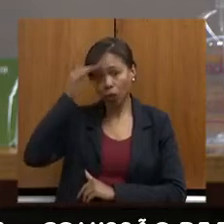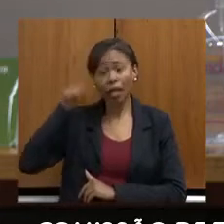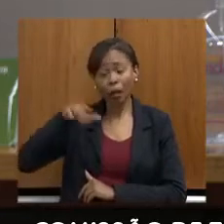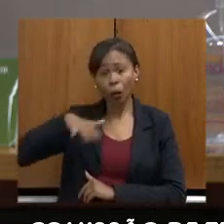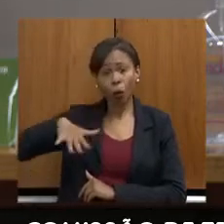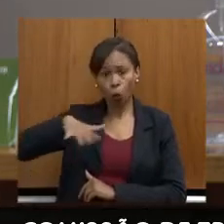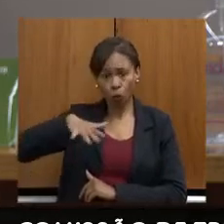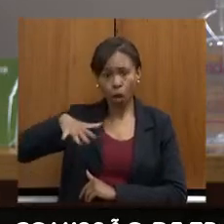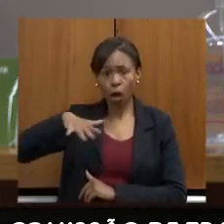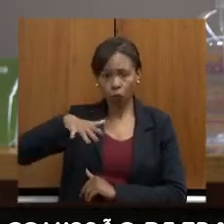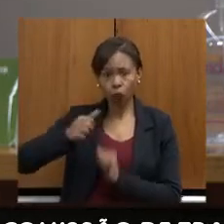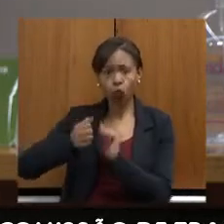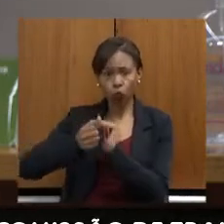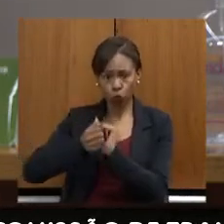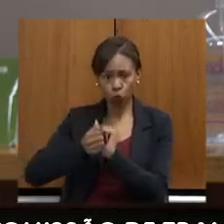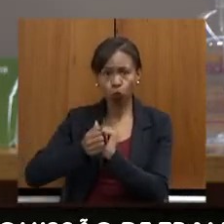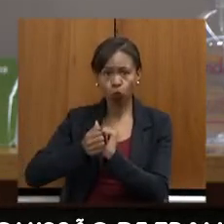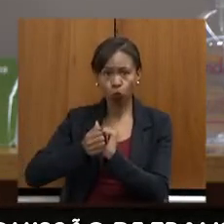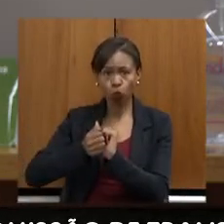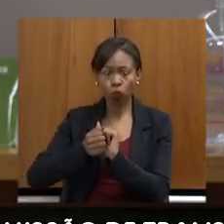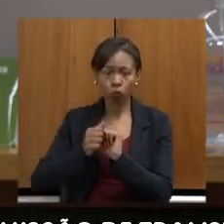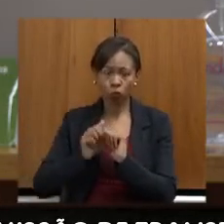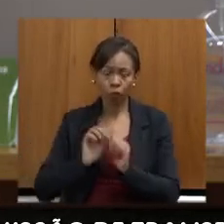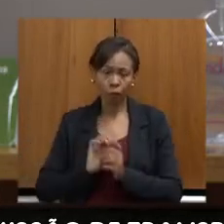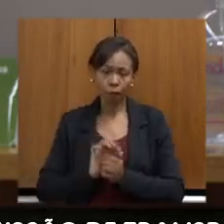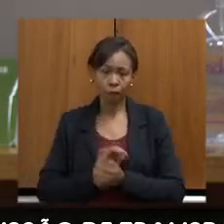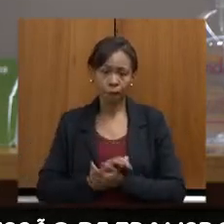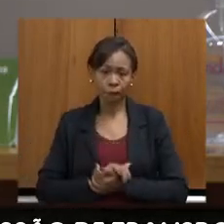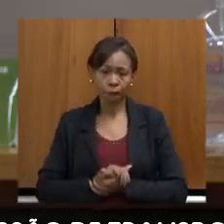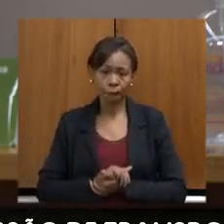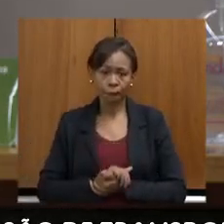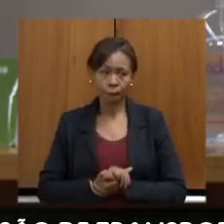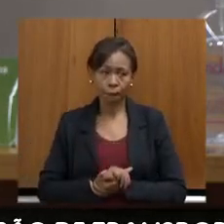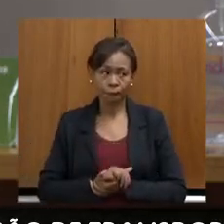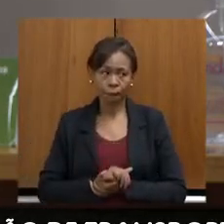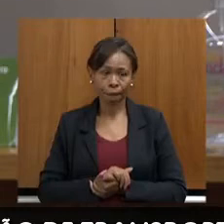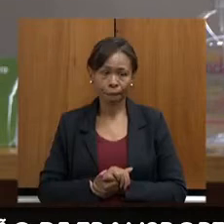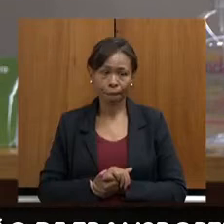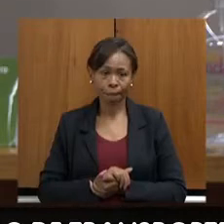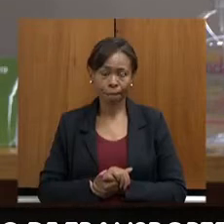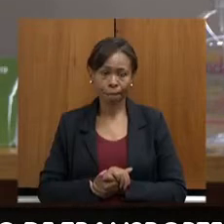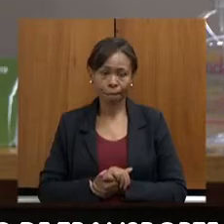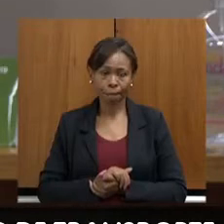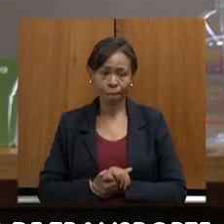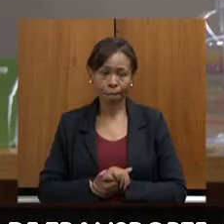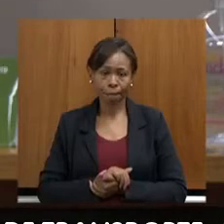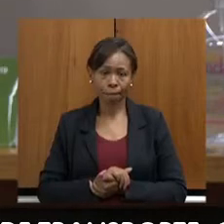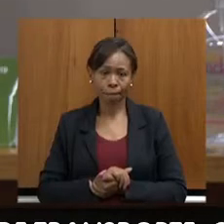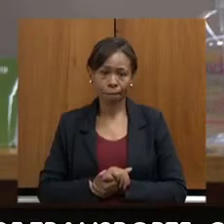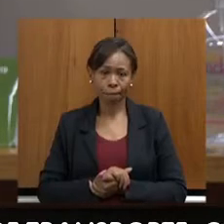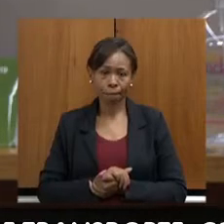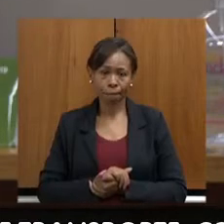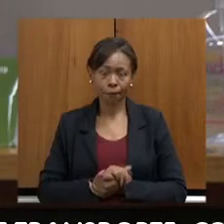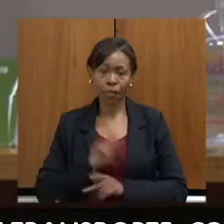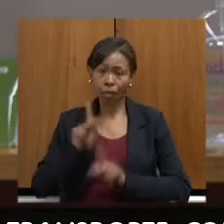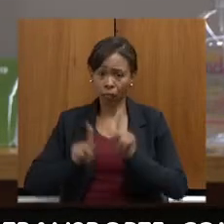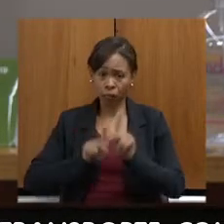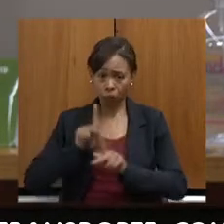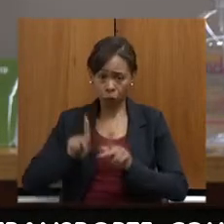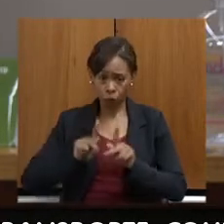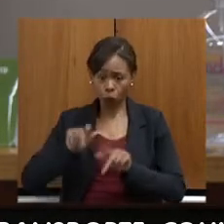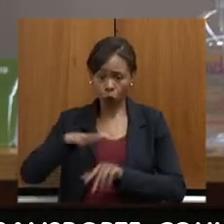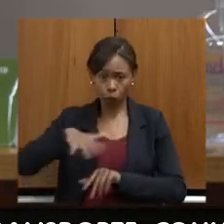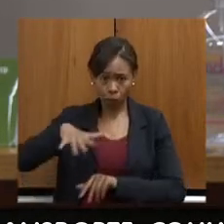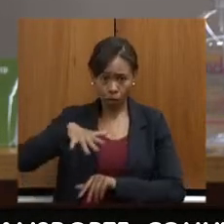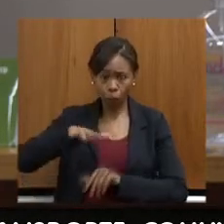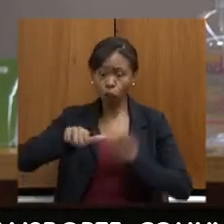toma Liberdade aqui e convocadas é por